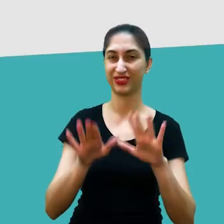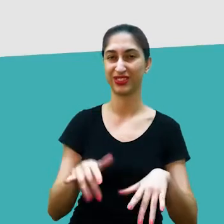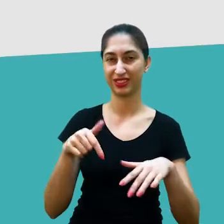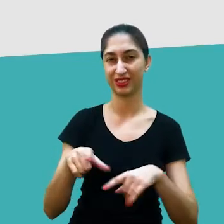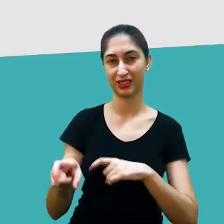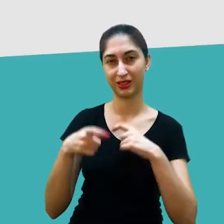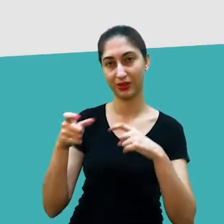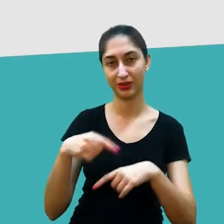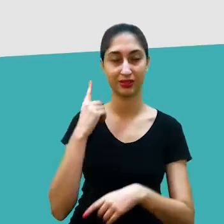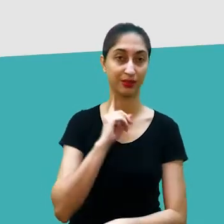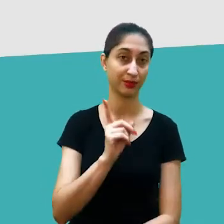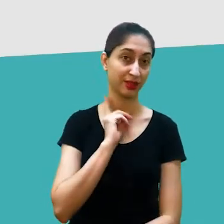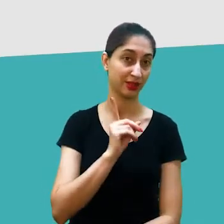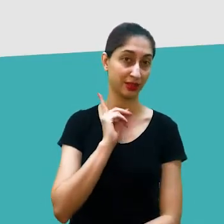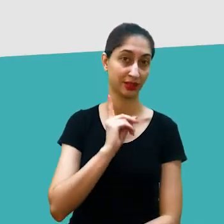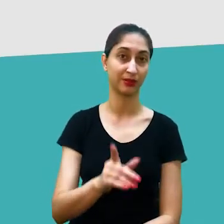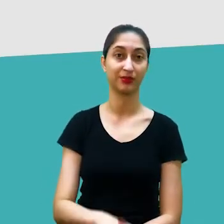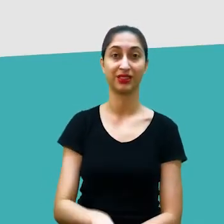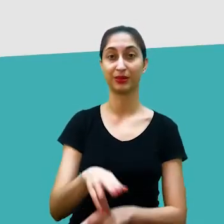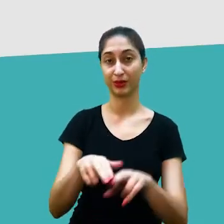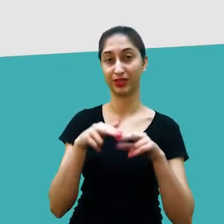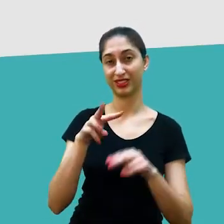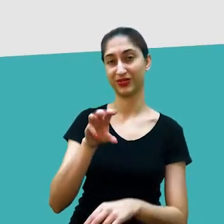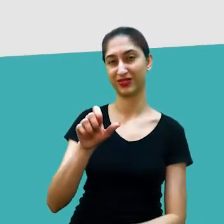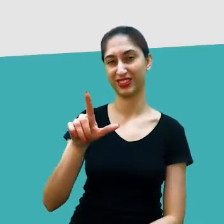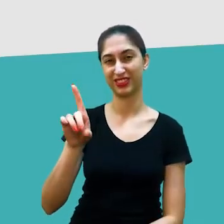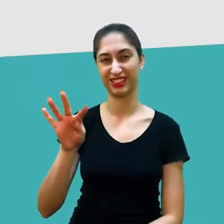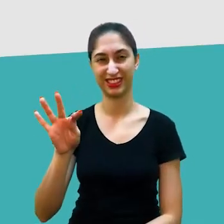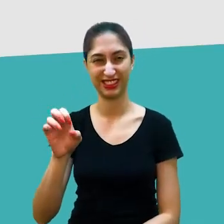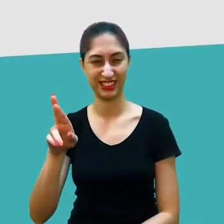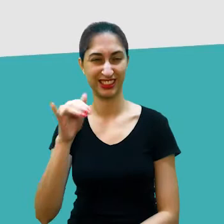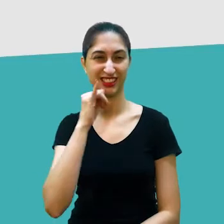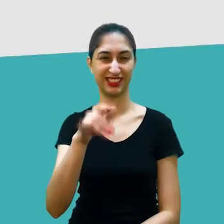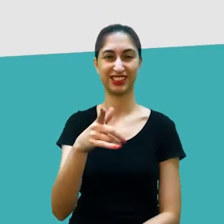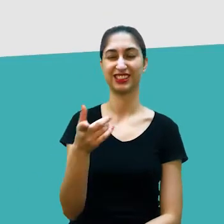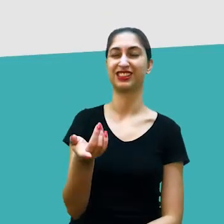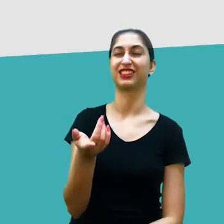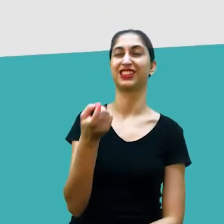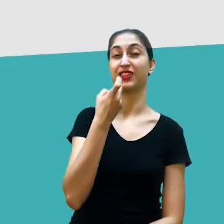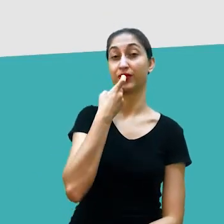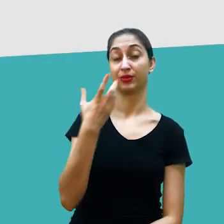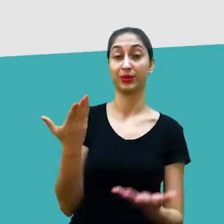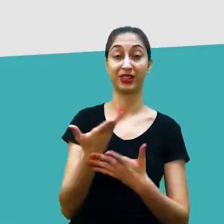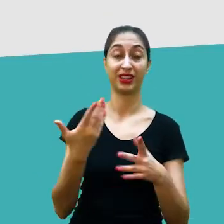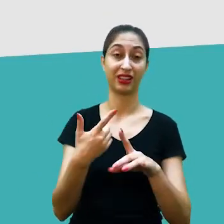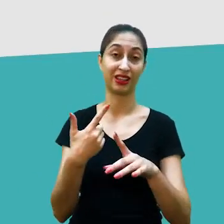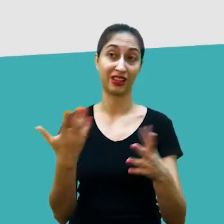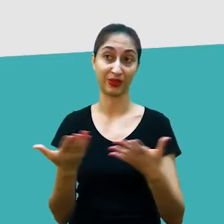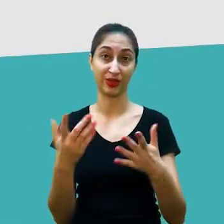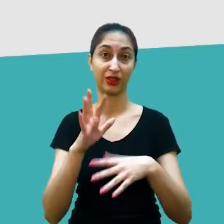no interior de Minas, por isso que o Walter falou que fica com inveja, porque nesse momento que está tudo tão caótico, eu